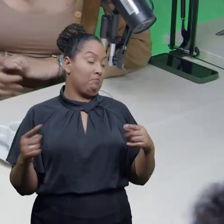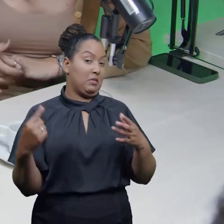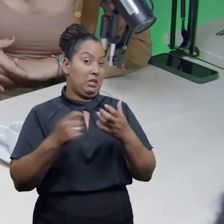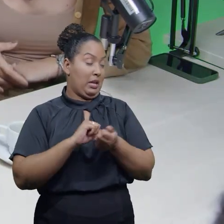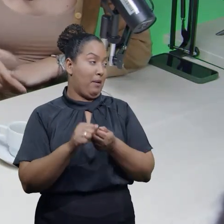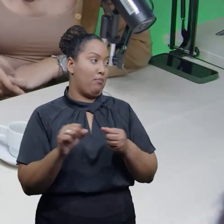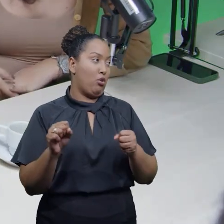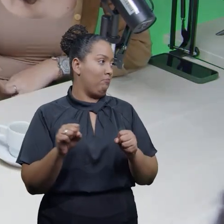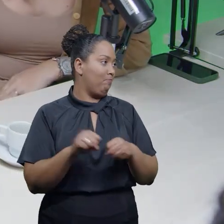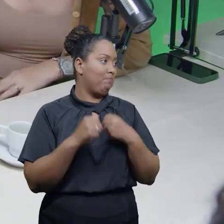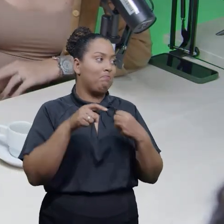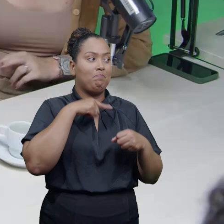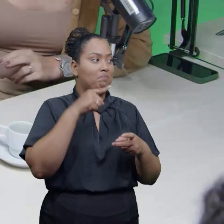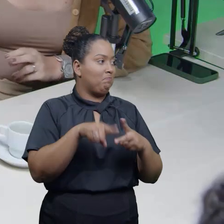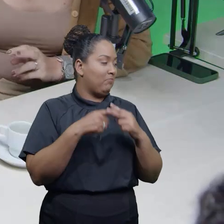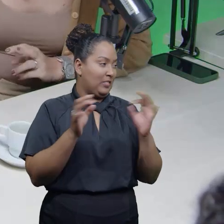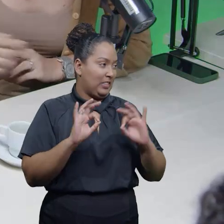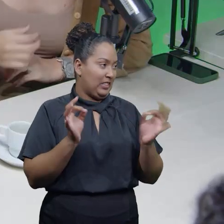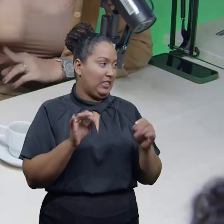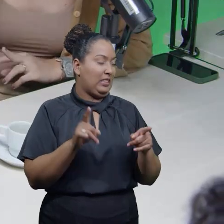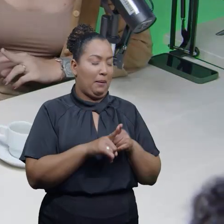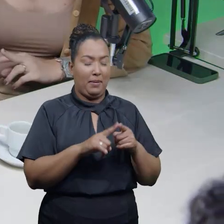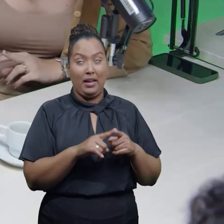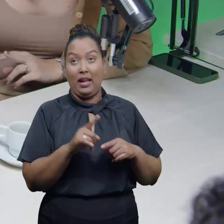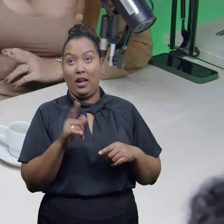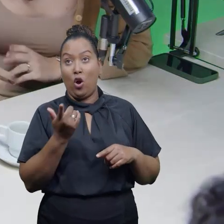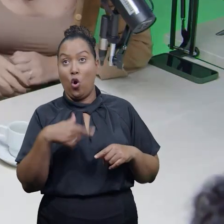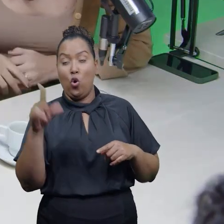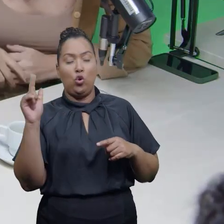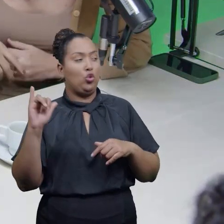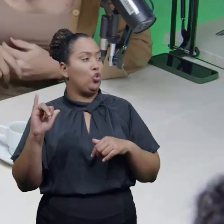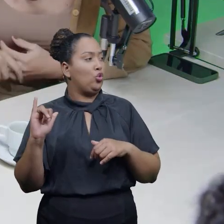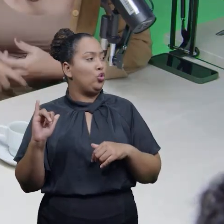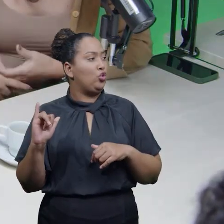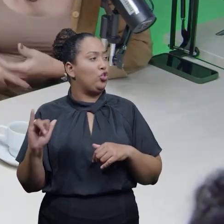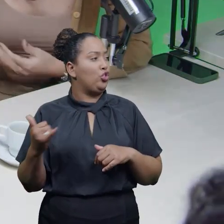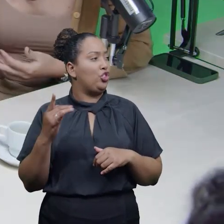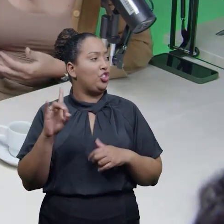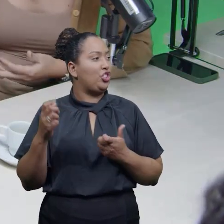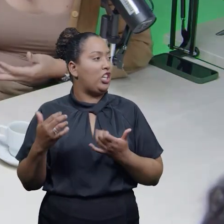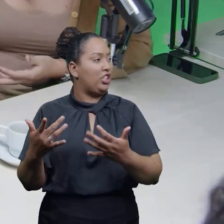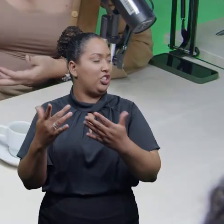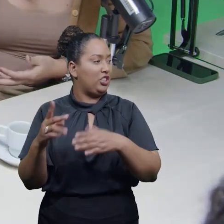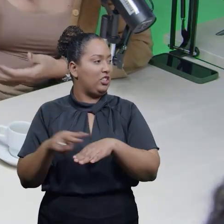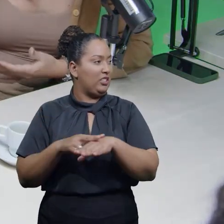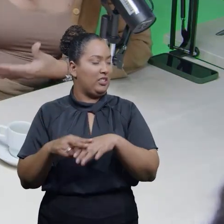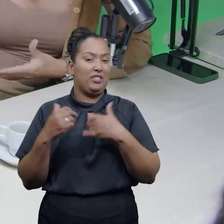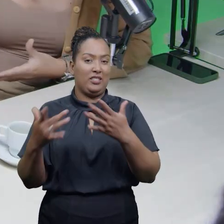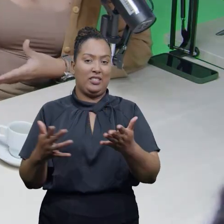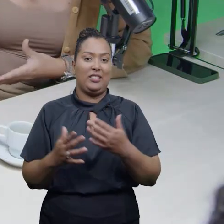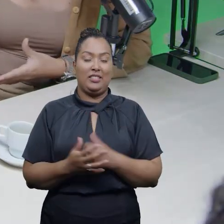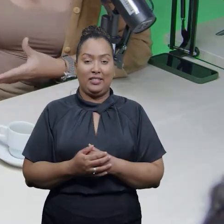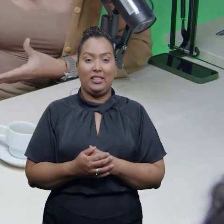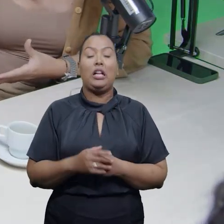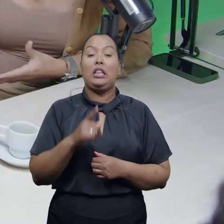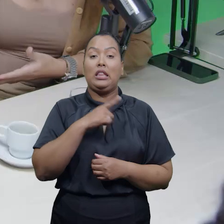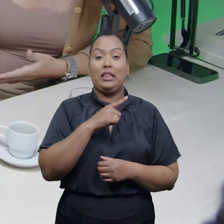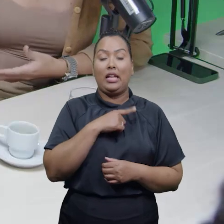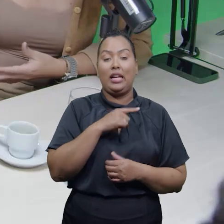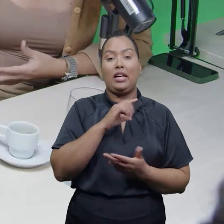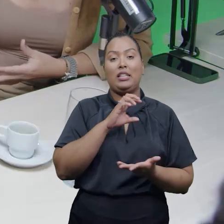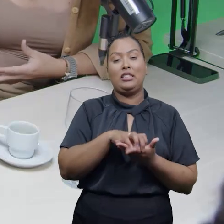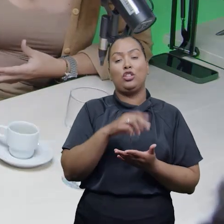máquina de lavar quebrou e não consertaram, tá precisando fazer um reparo ali no jardim, lá no Centro Pop, por exemplo, eles têm uma